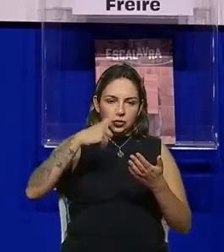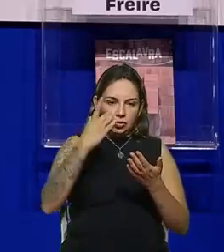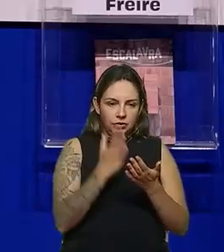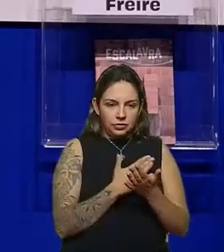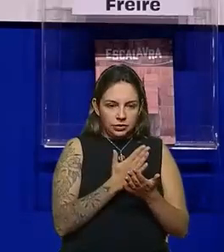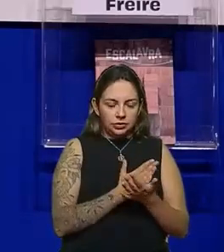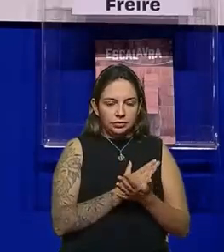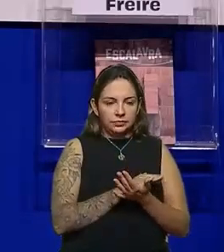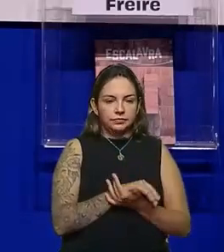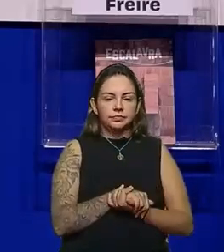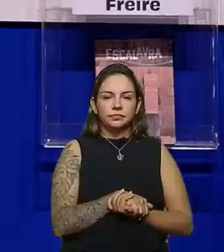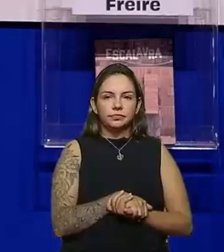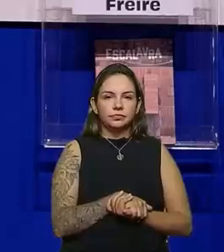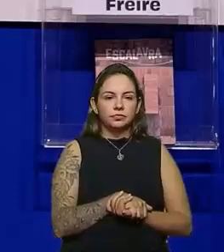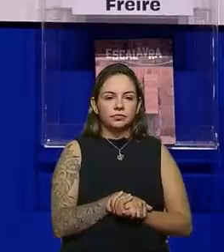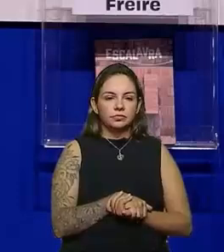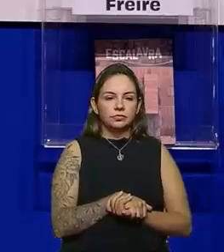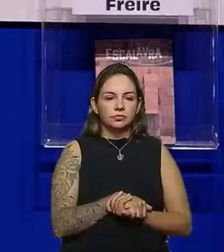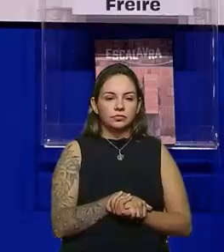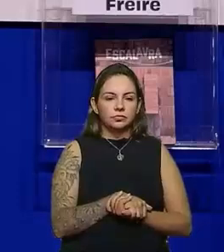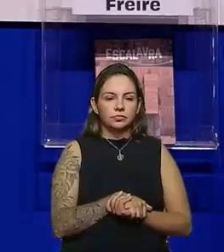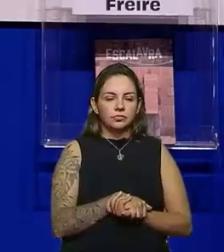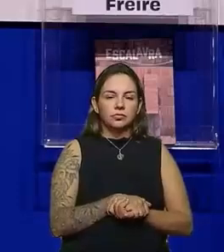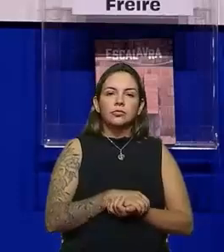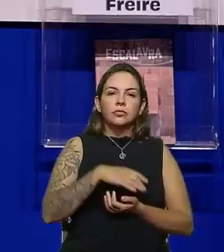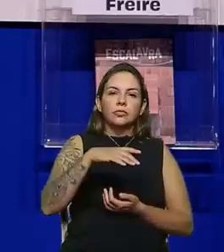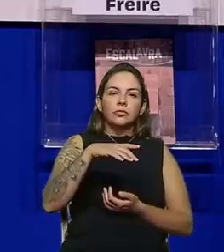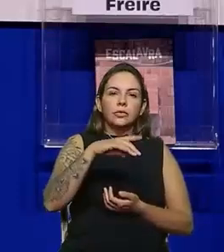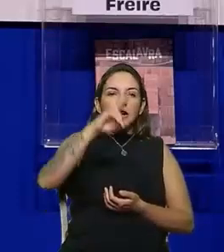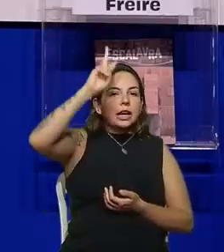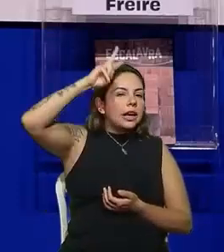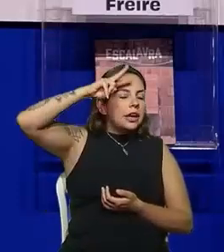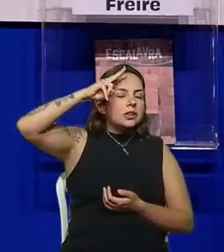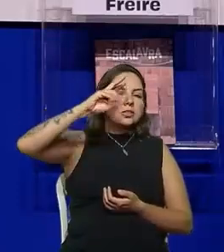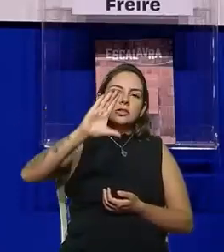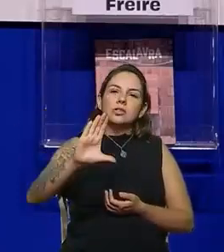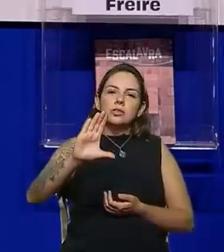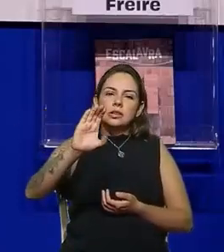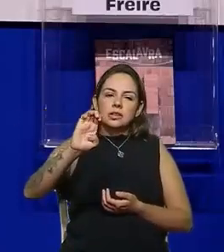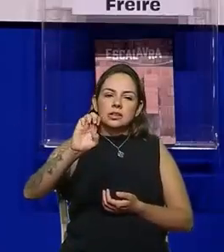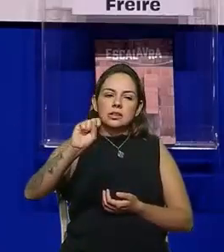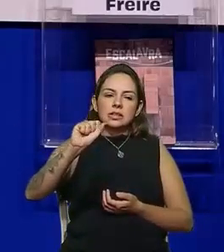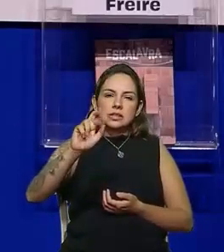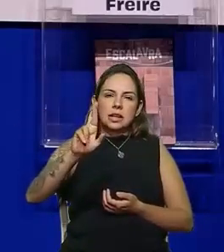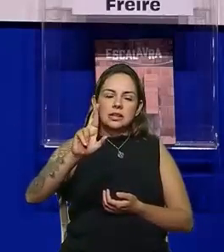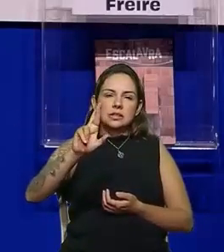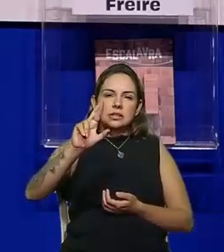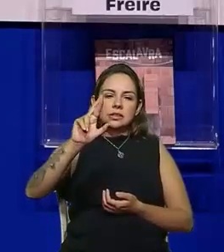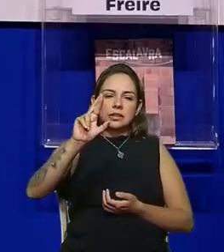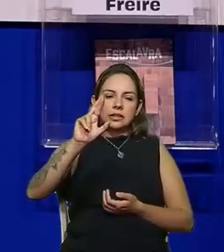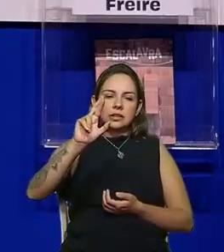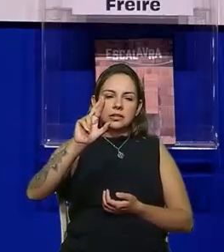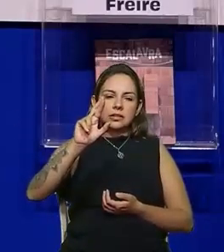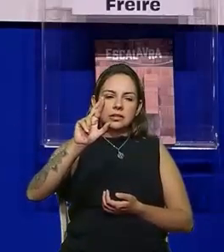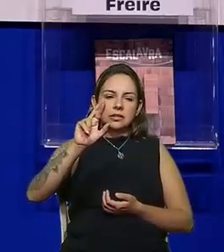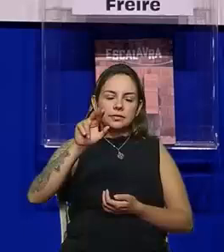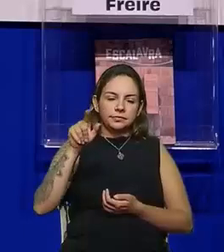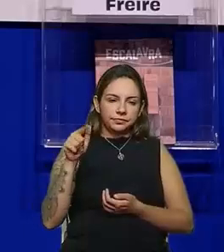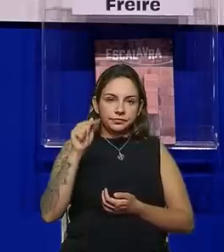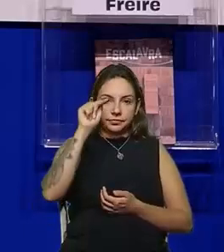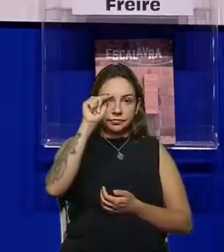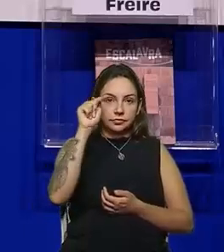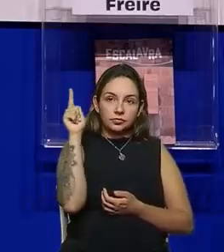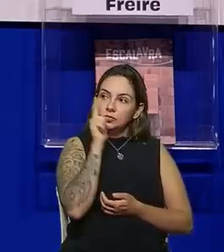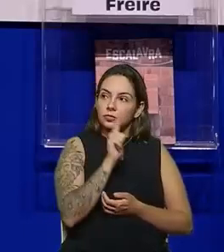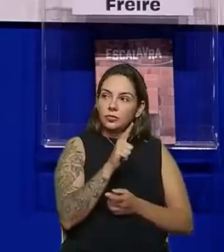livro, recomendo a vocês, que é a biografia de César Lattes, um grande nome da ciência brasileira, foi indicado